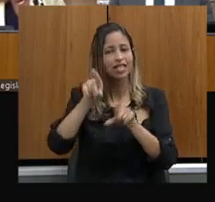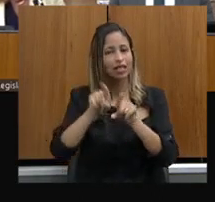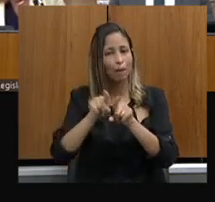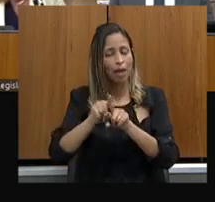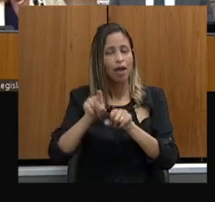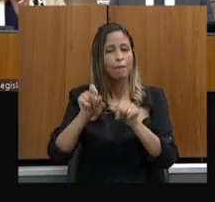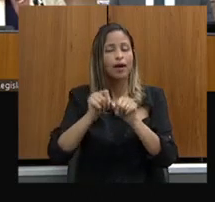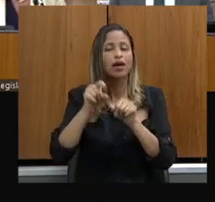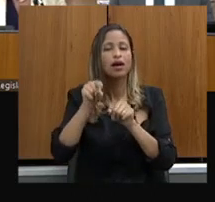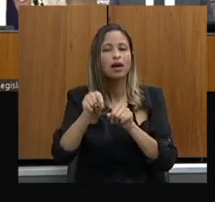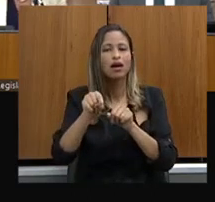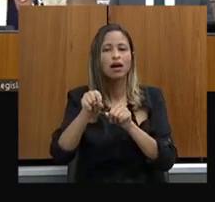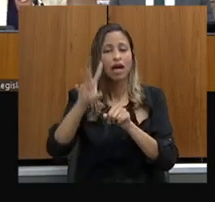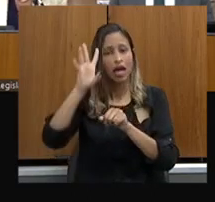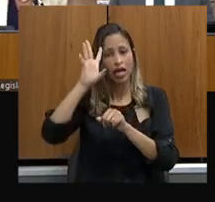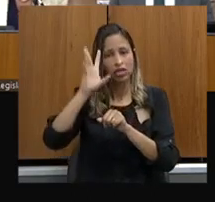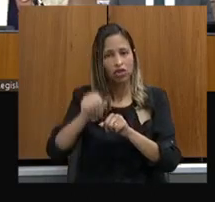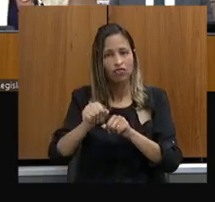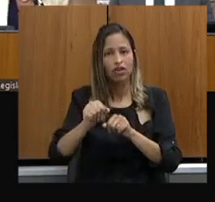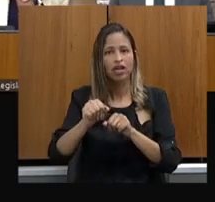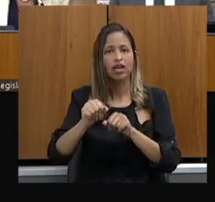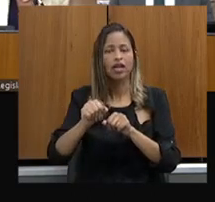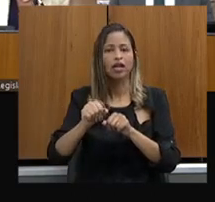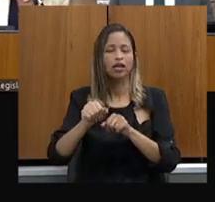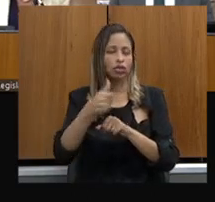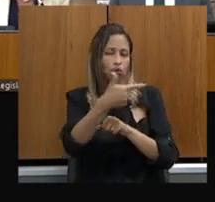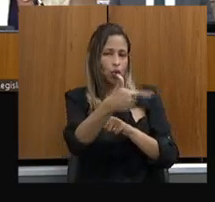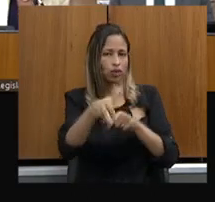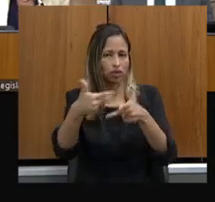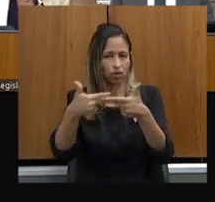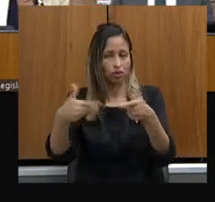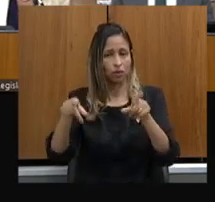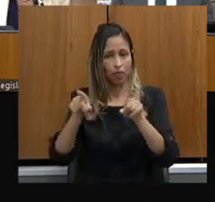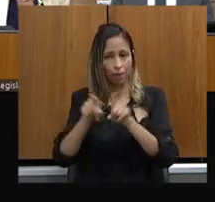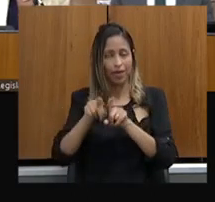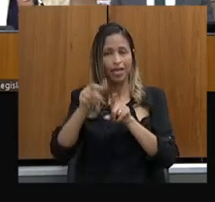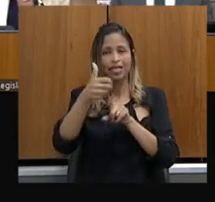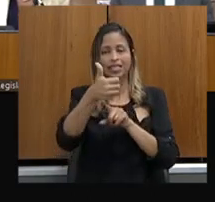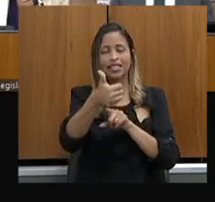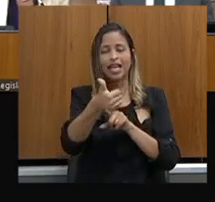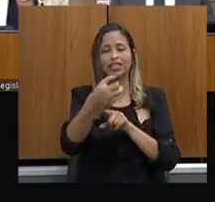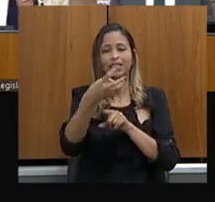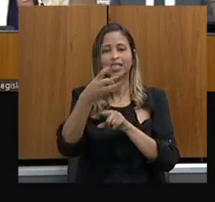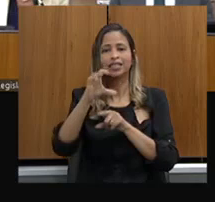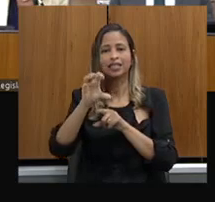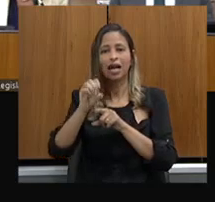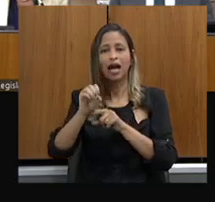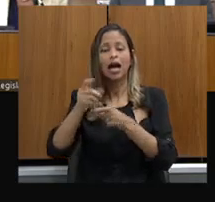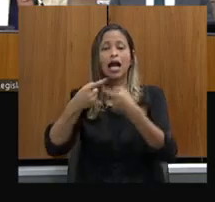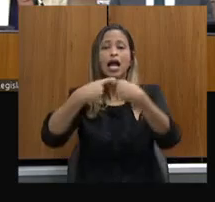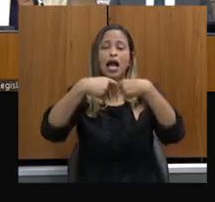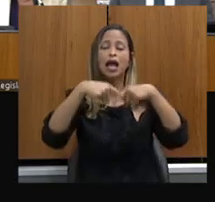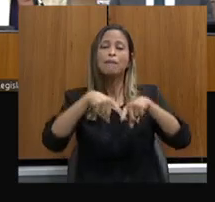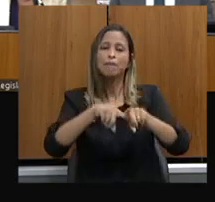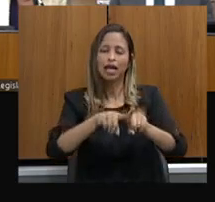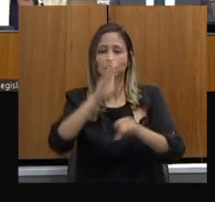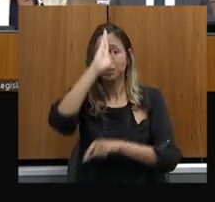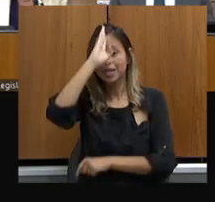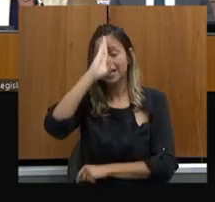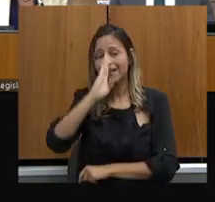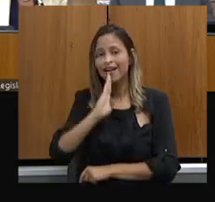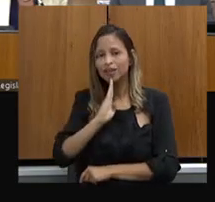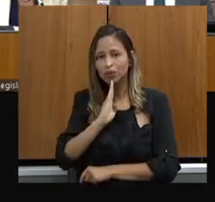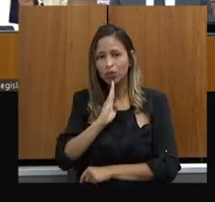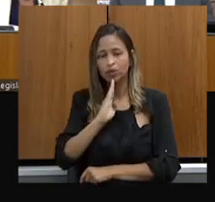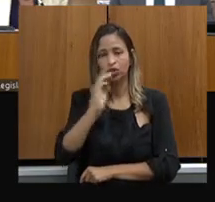para se solucionar a questão do Isidoro com 130 empréstimos e fizemos ainda 130 empréstimos gratuitos de